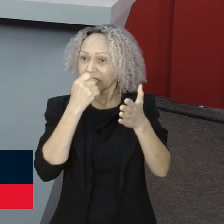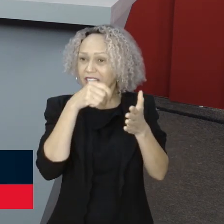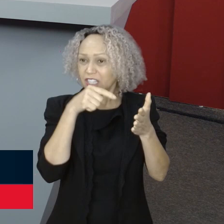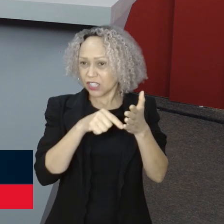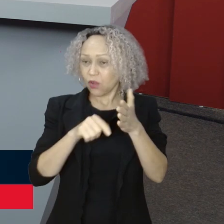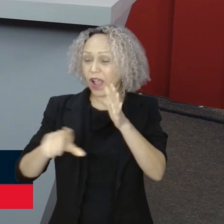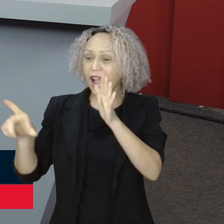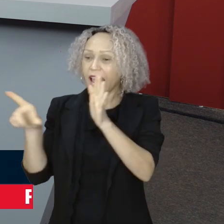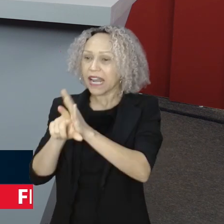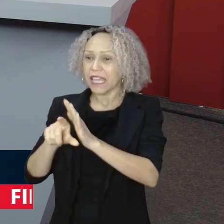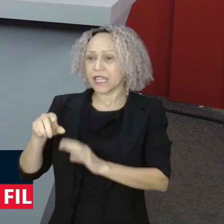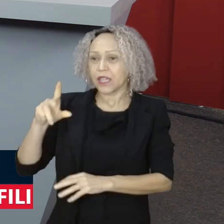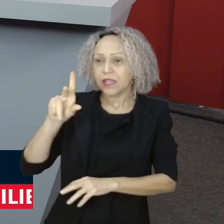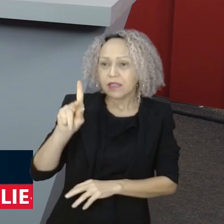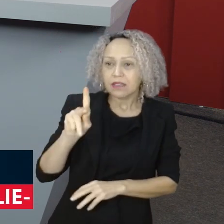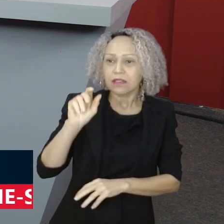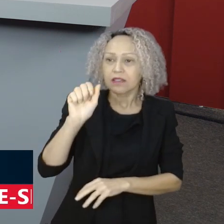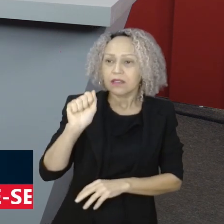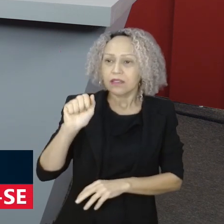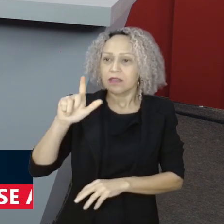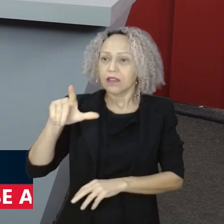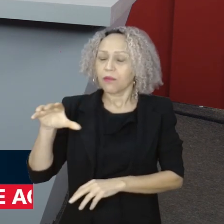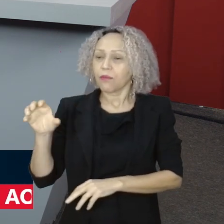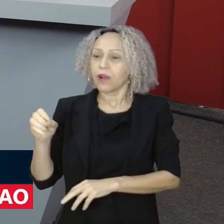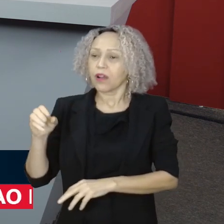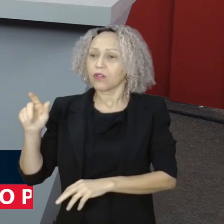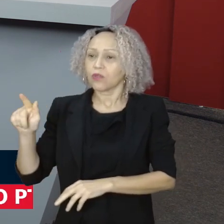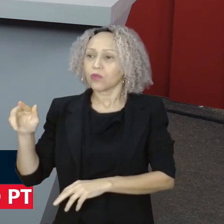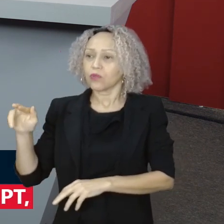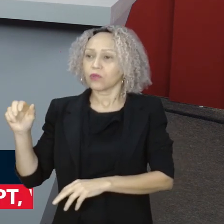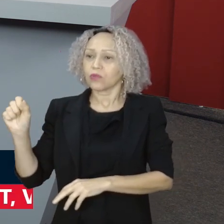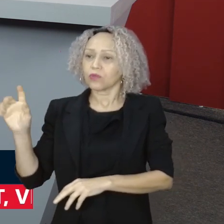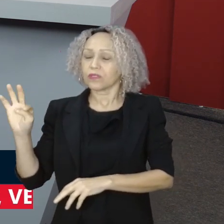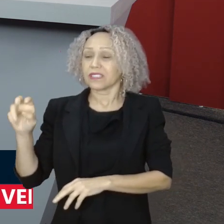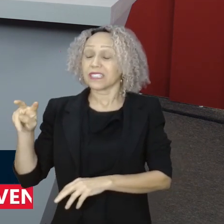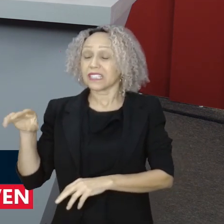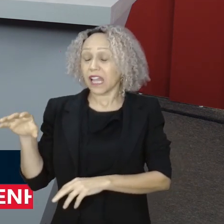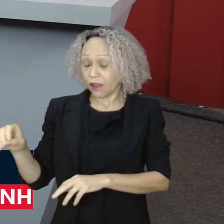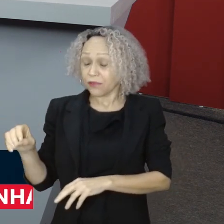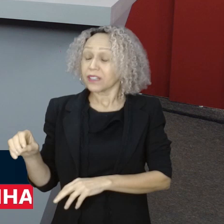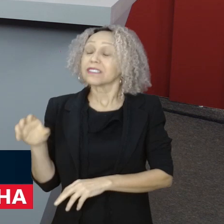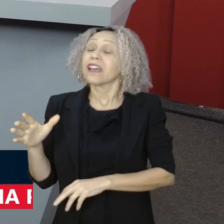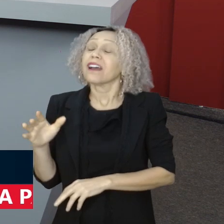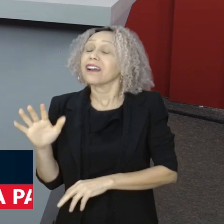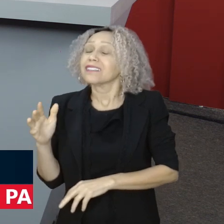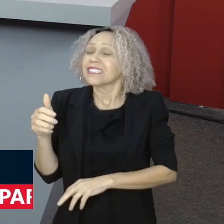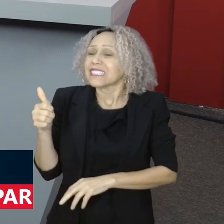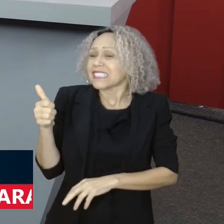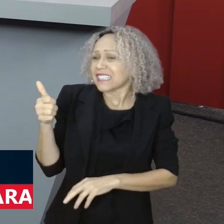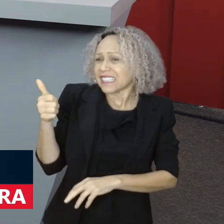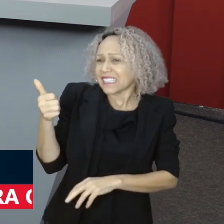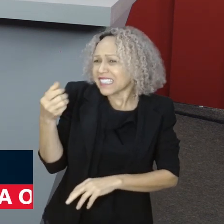PT do Pará, e a liberação aí é de 3,8 bilhões de reais para o setor cultural em todo o território nacional.